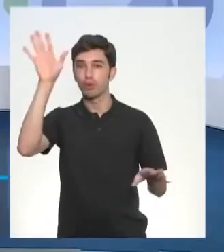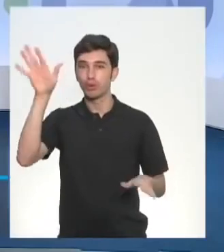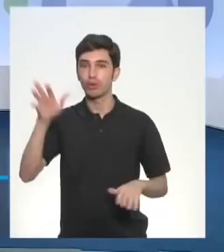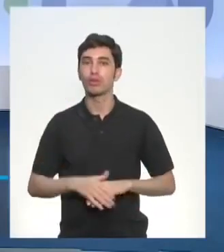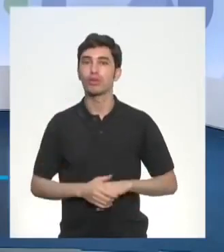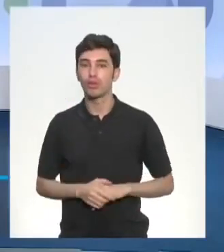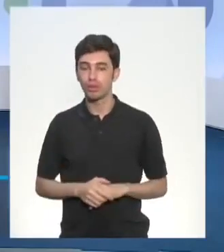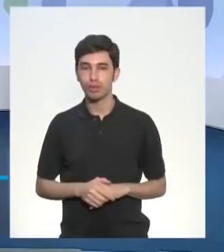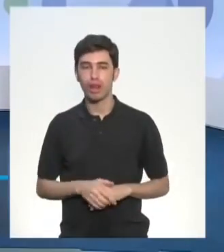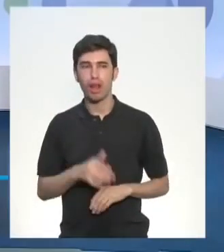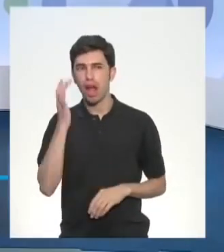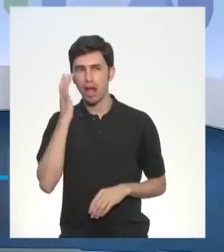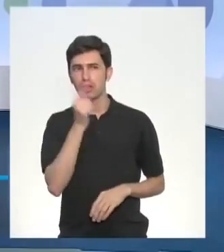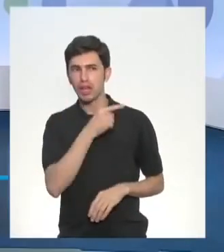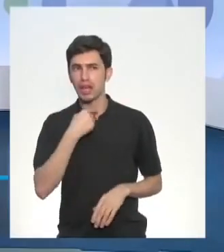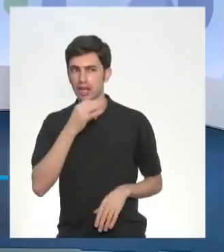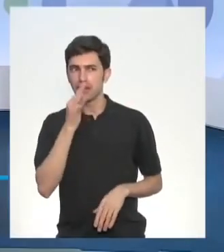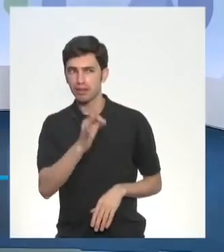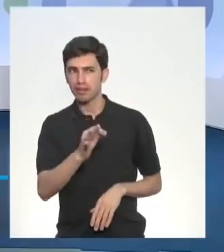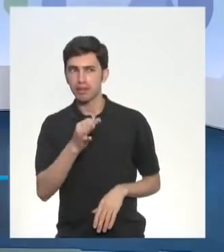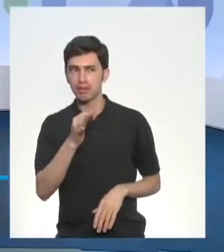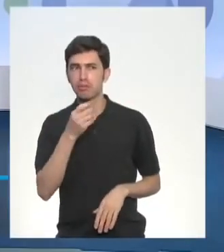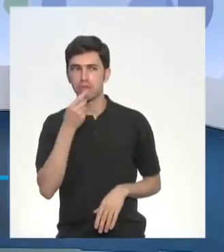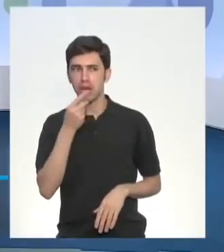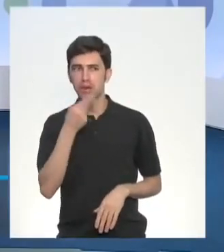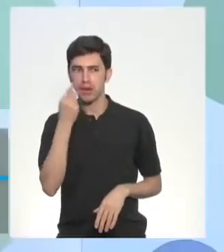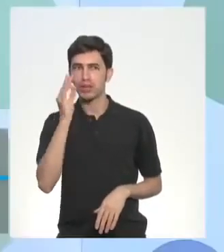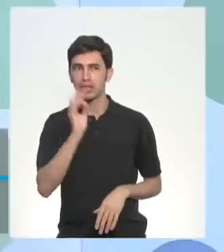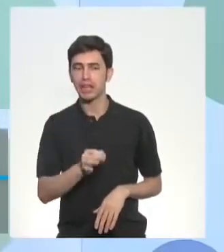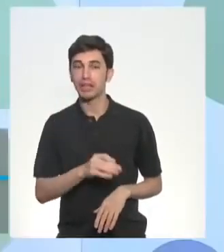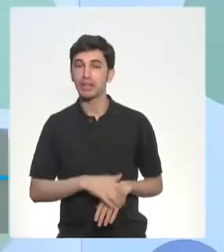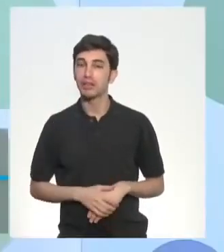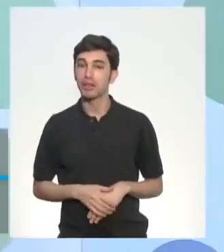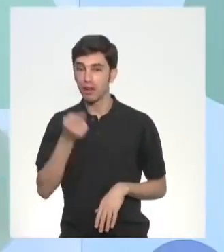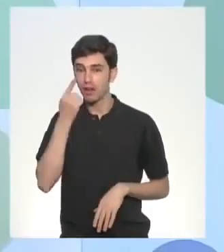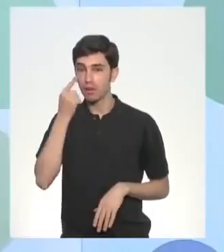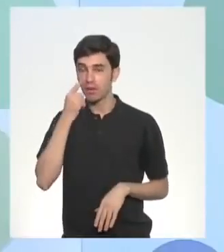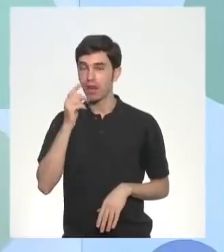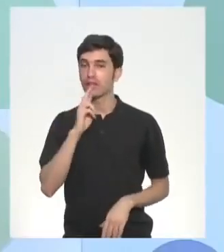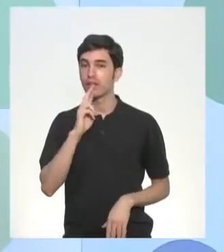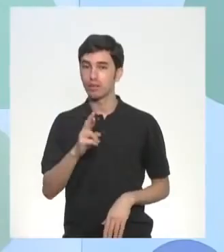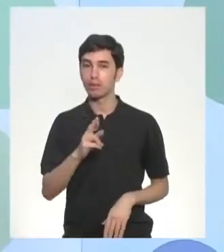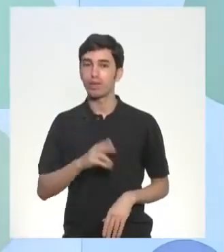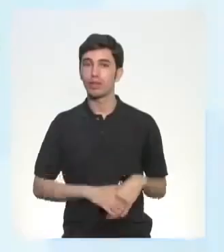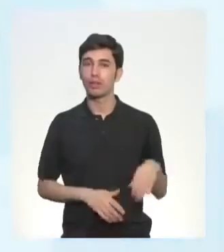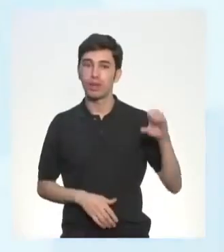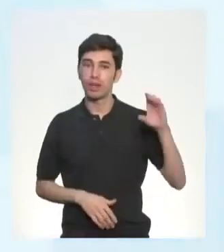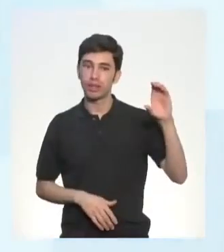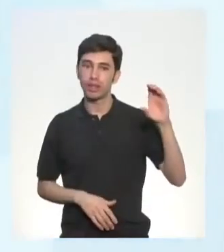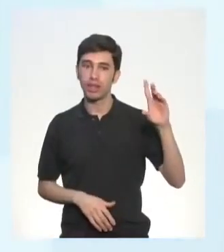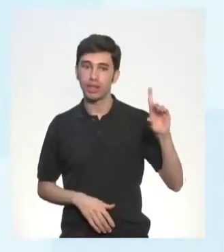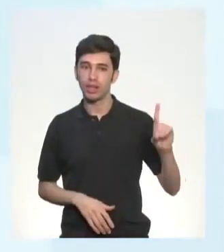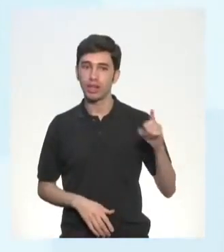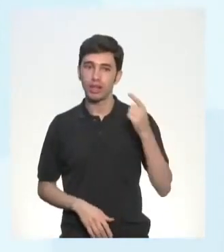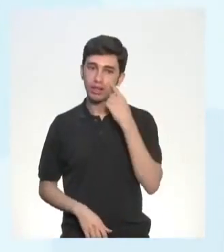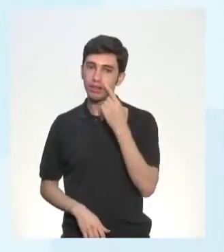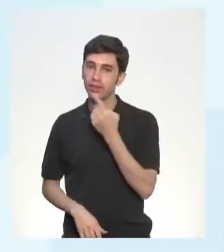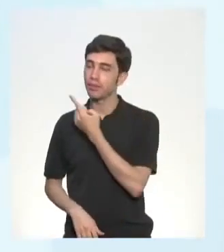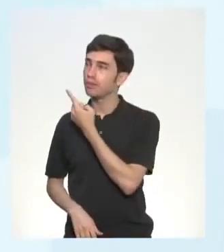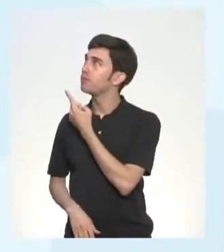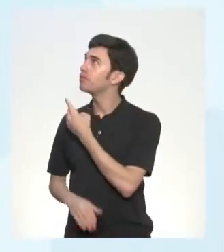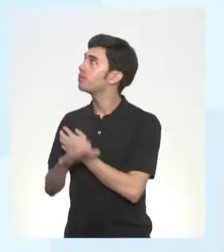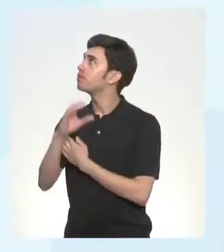ele acertou, hein? Olha, muito bem. Acho que ele acertou. Ó, vamos lá, então, ver as respostas para as perguntas que a gente fez. Ó, na